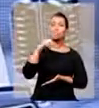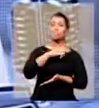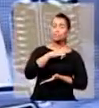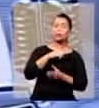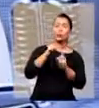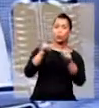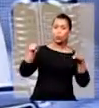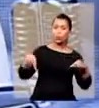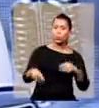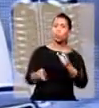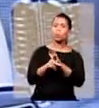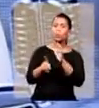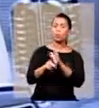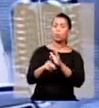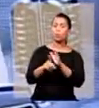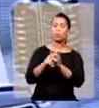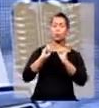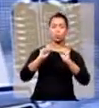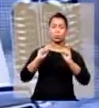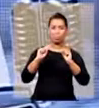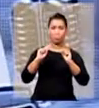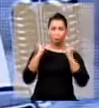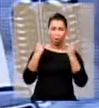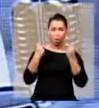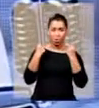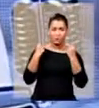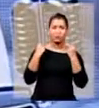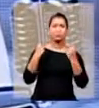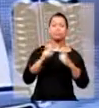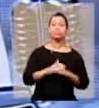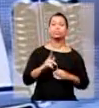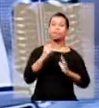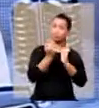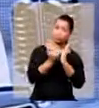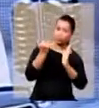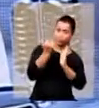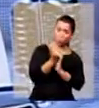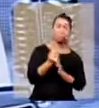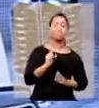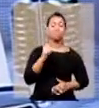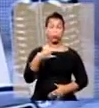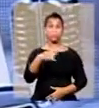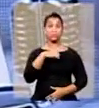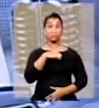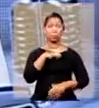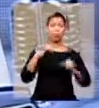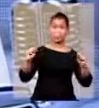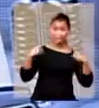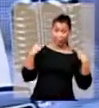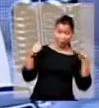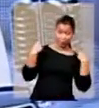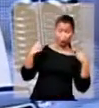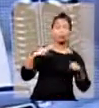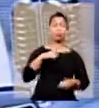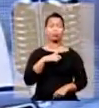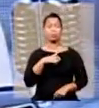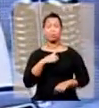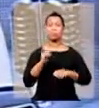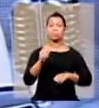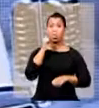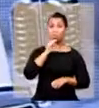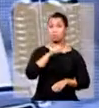isso? Isso. Nós temos academia, né? Nós temos educadora física, faz a